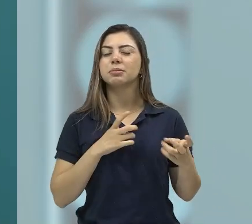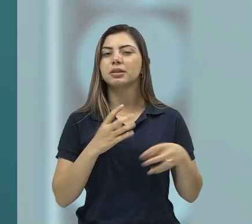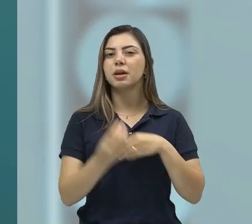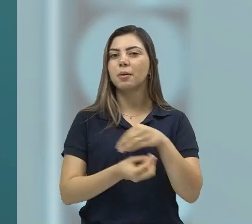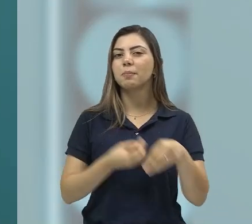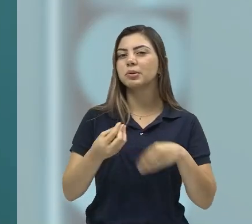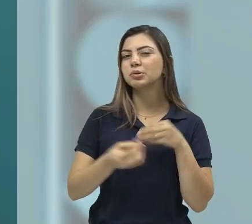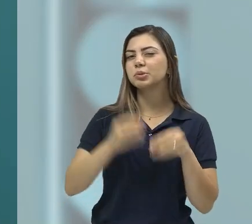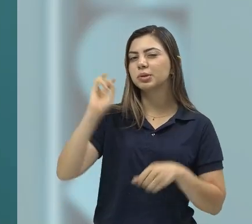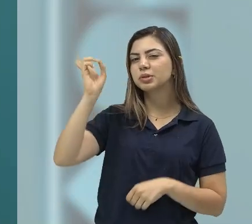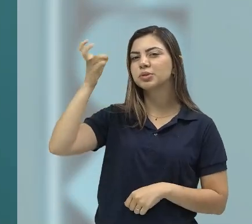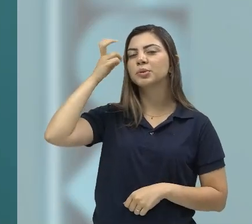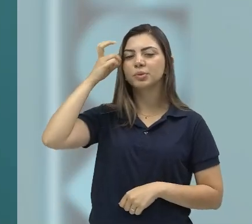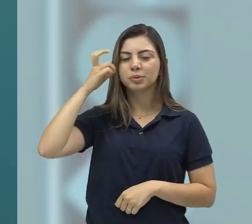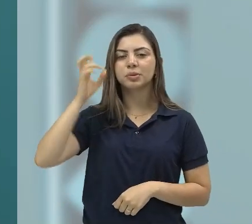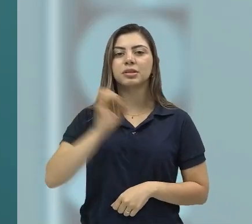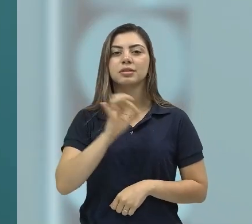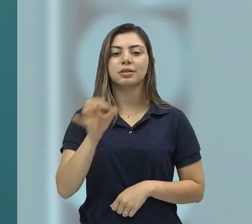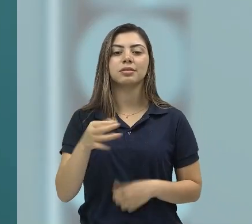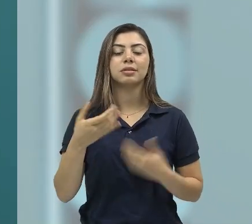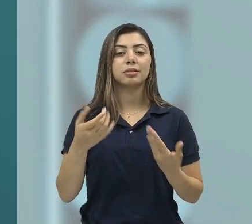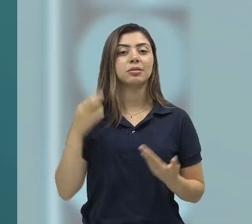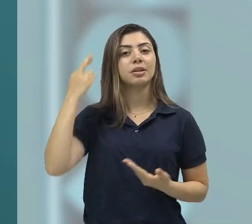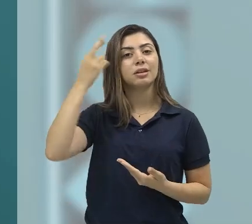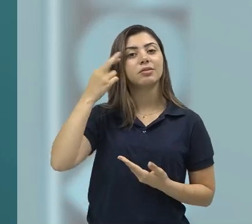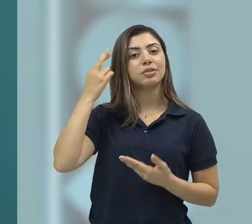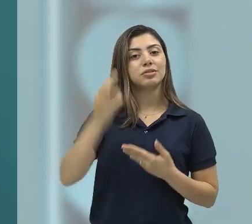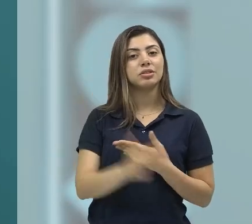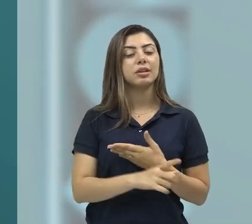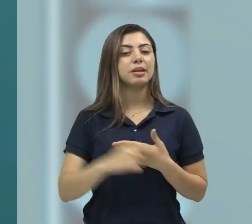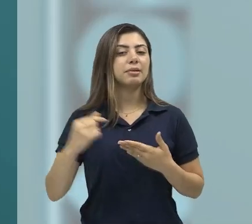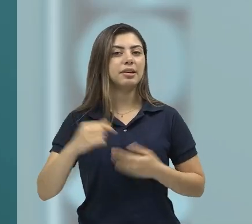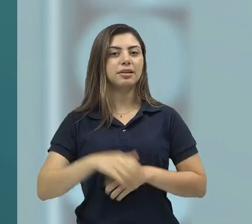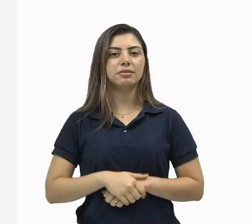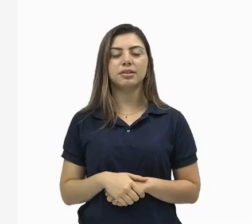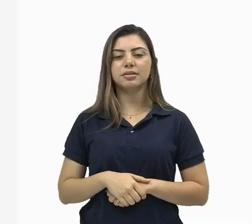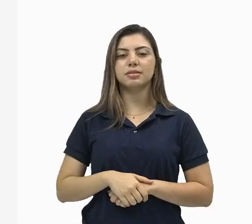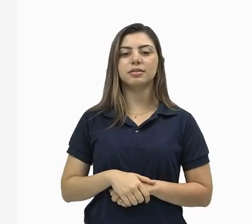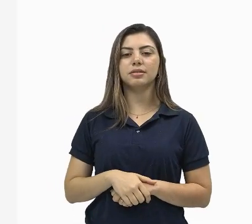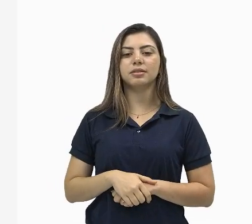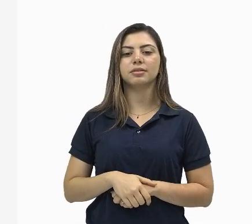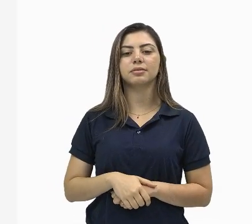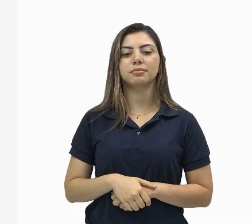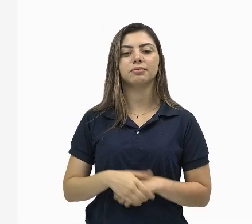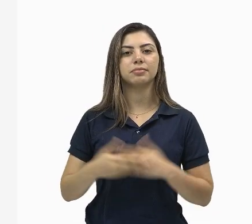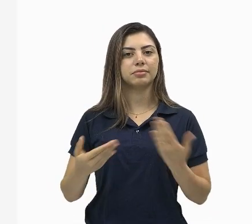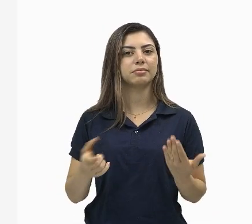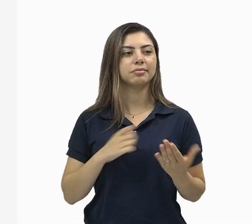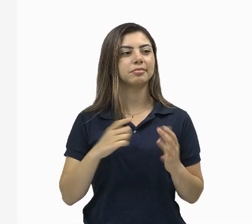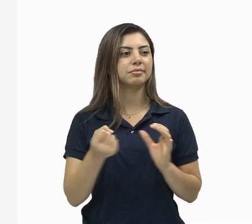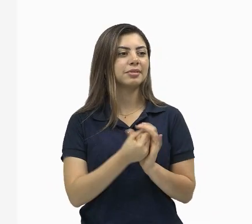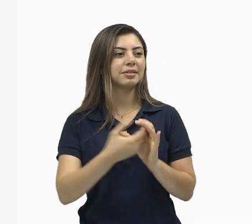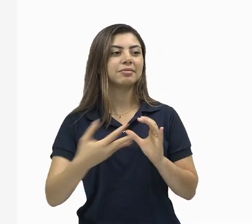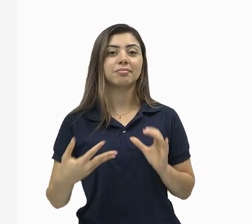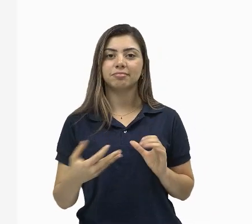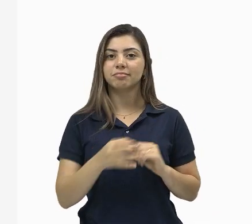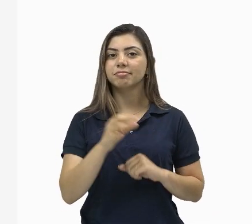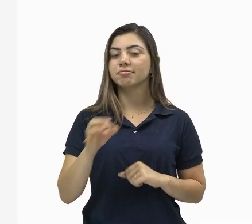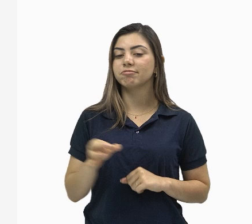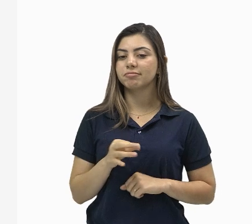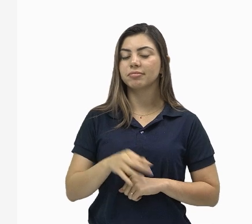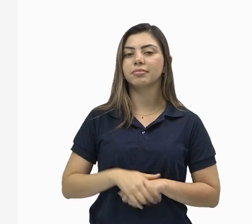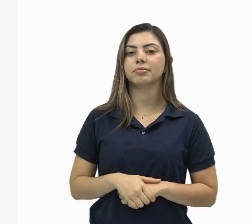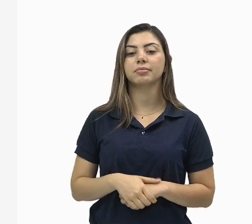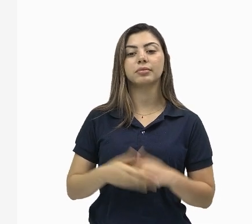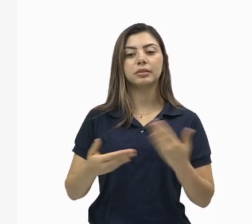de culturas e isso vai ser refletido na obra também. Vamos continuar aí com as características. Então, também vamos ter o